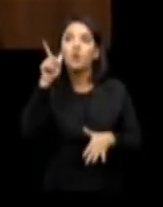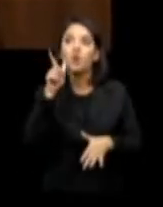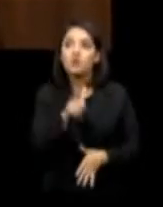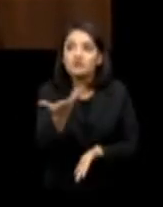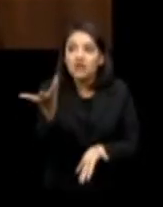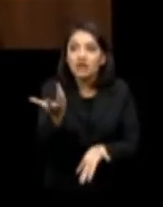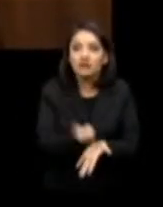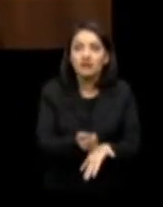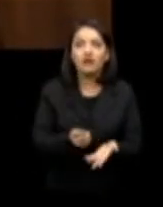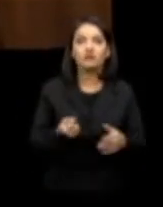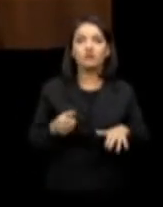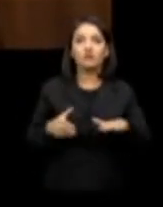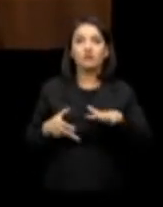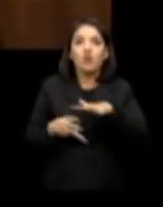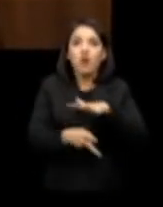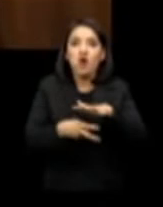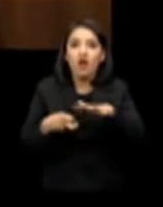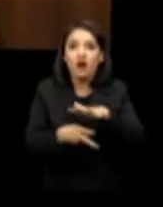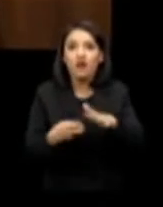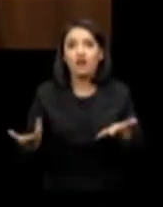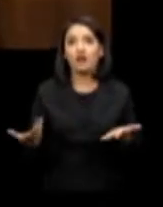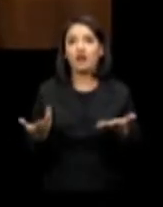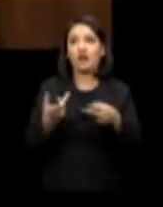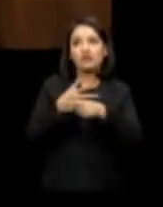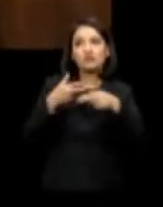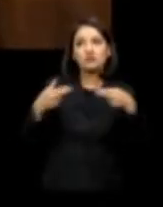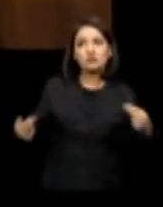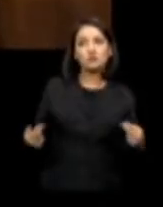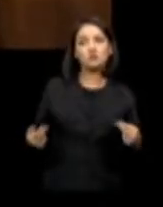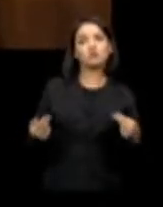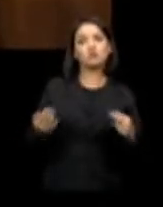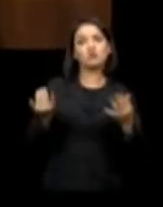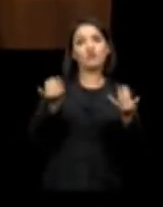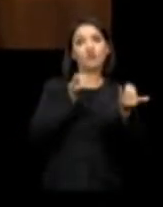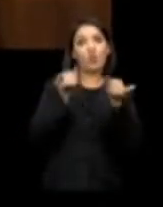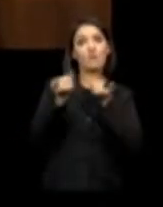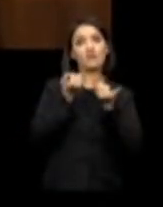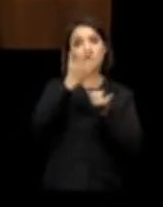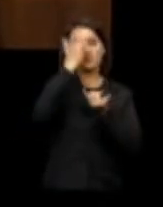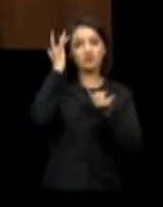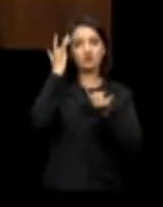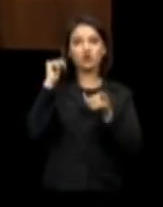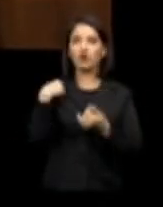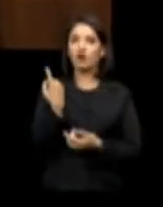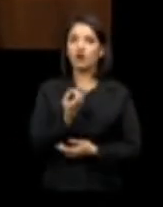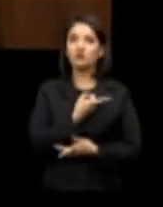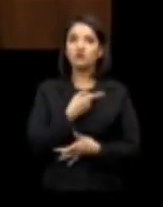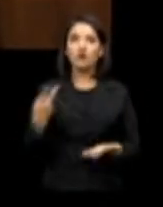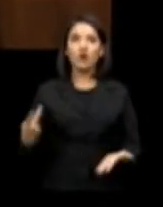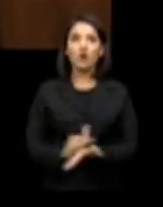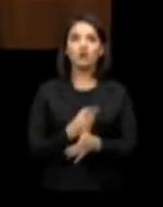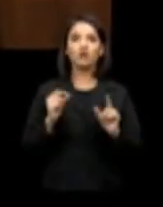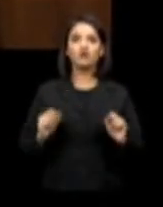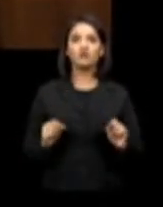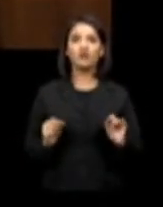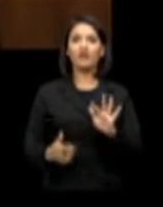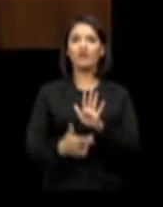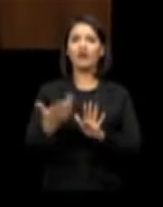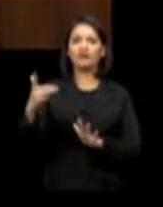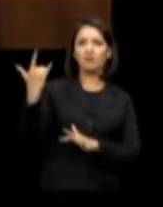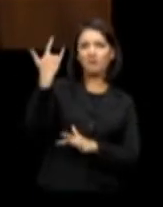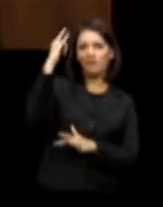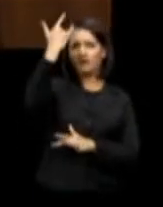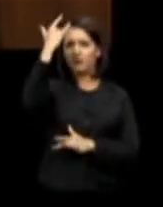ao hackear o sistema operacional humano, ficaremos expostos a uma enxurrada de